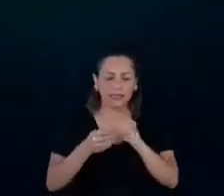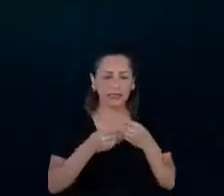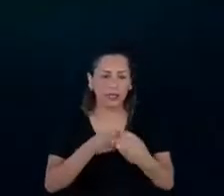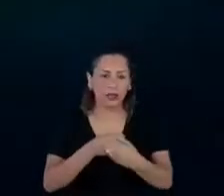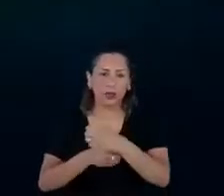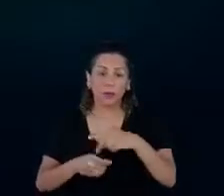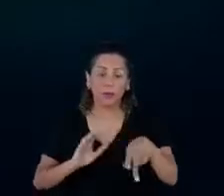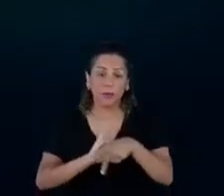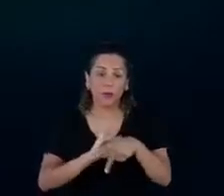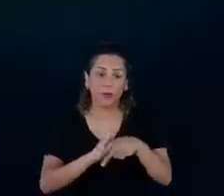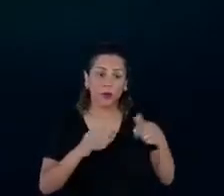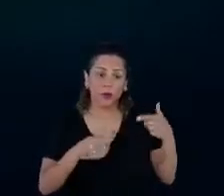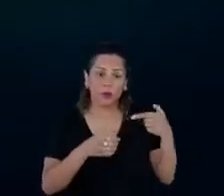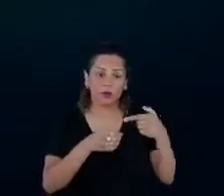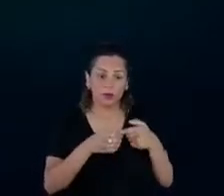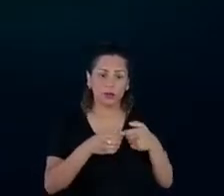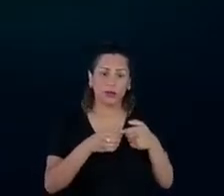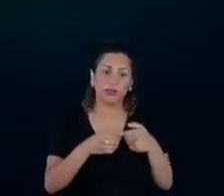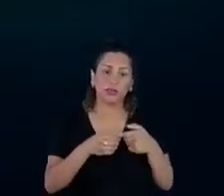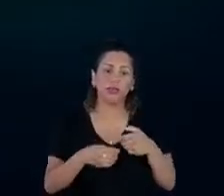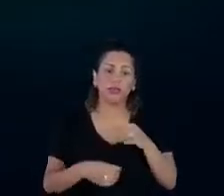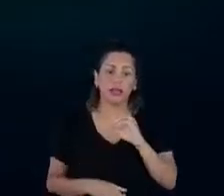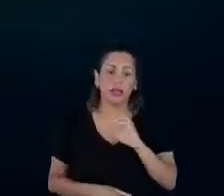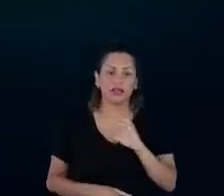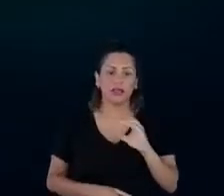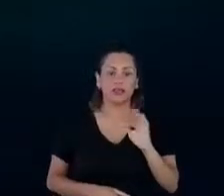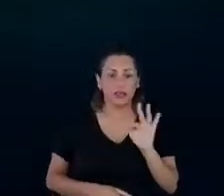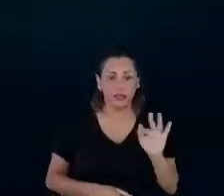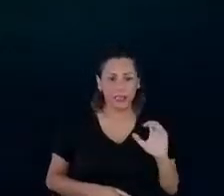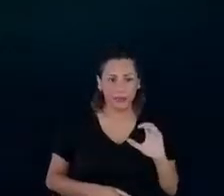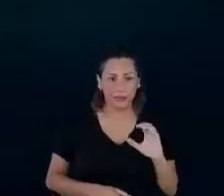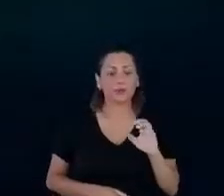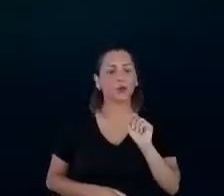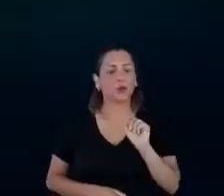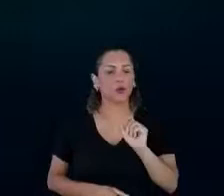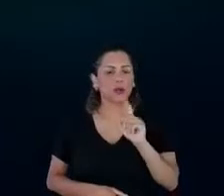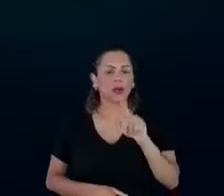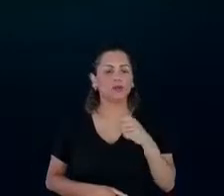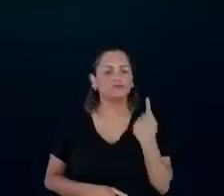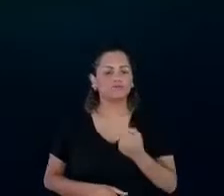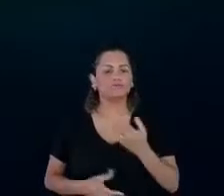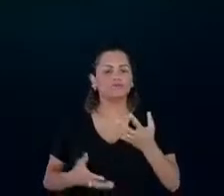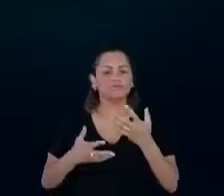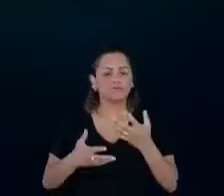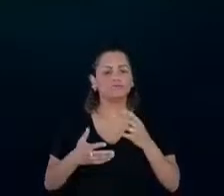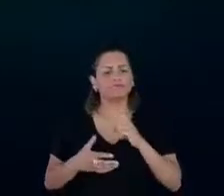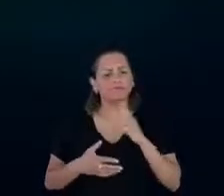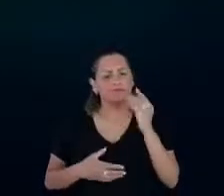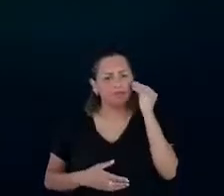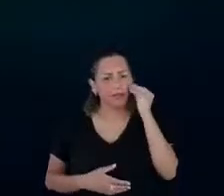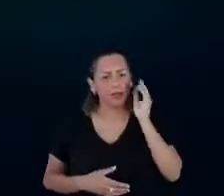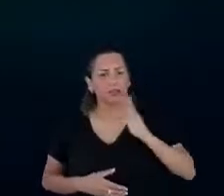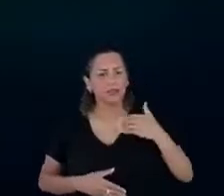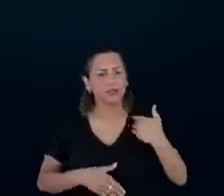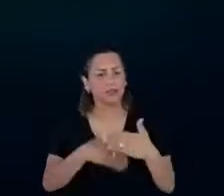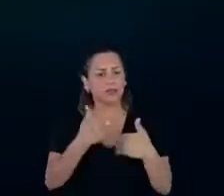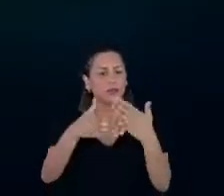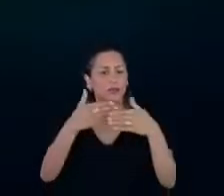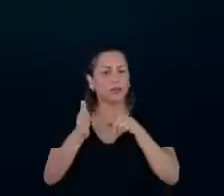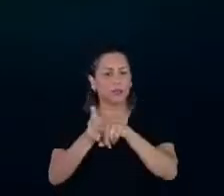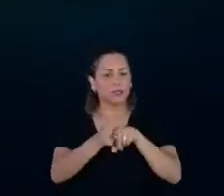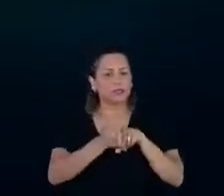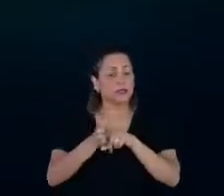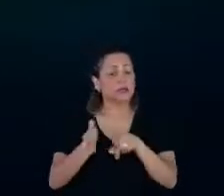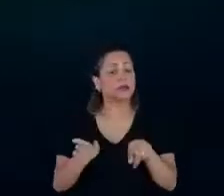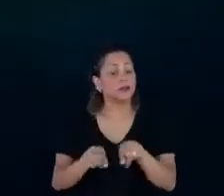Solid Oxy Fuel Cell, que a gente pretende estar em desenvolvimento, em pesquisa, inclusive no Brasil.